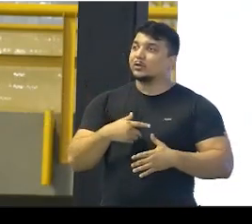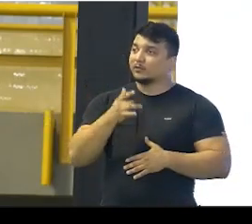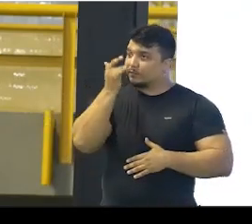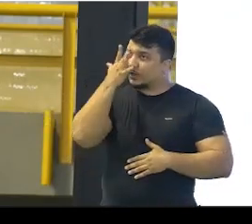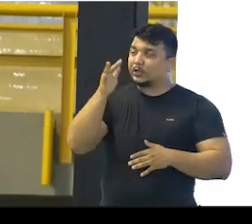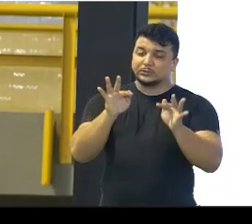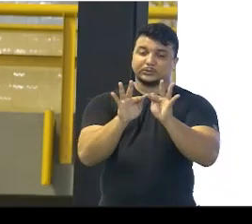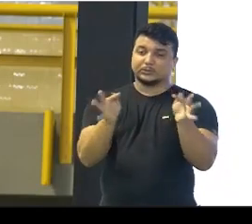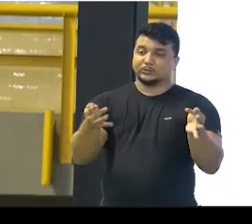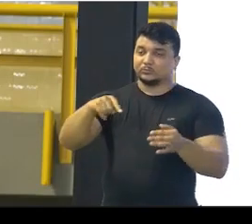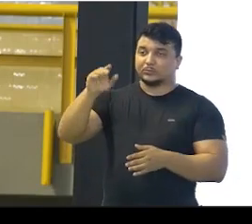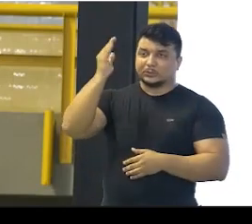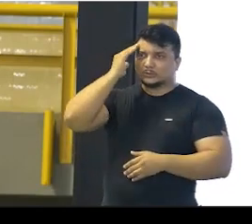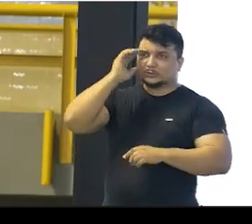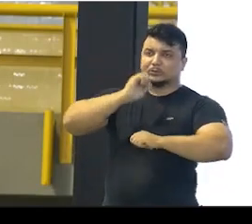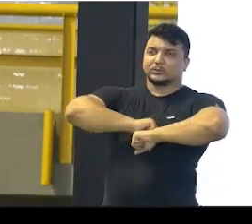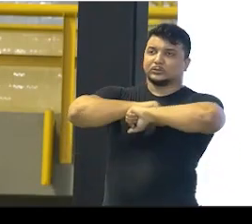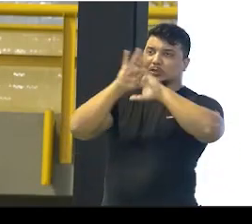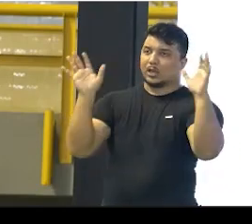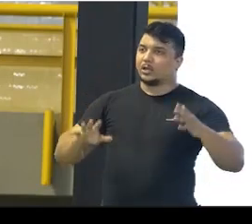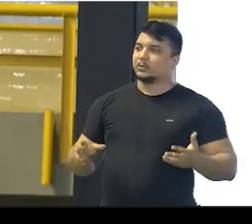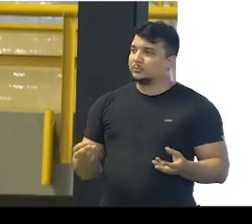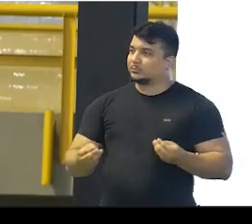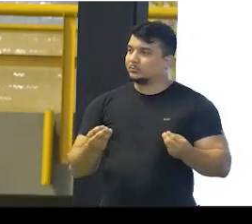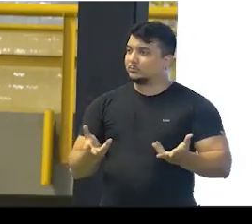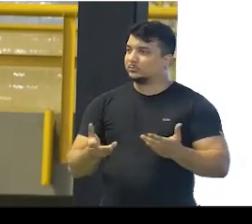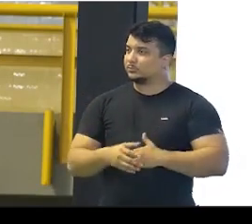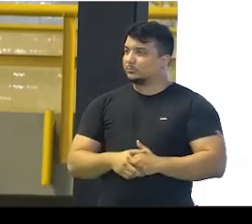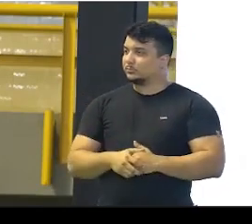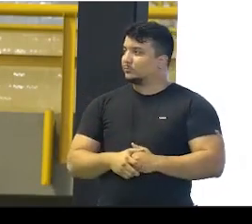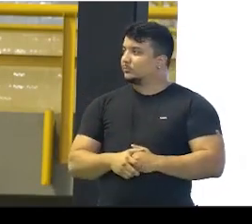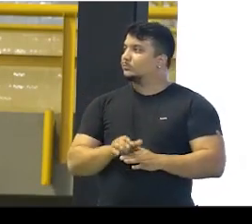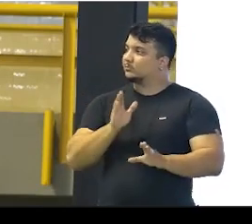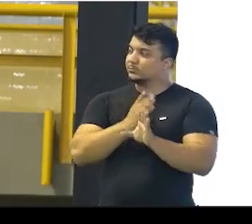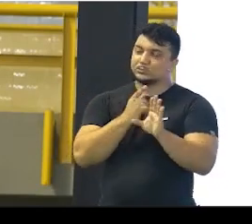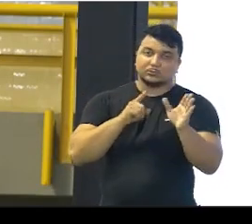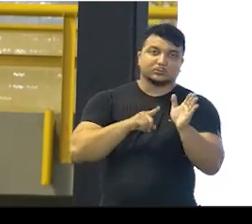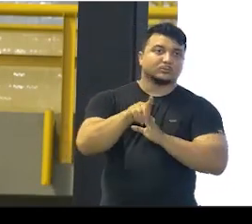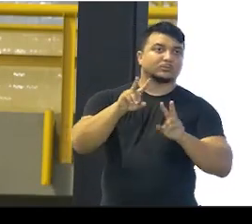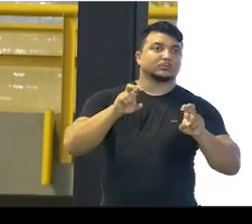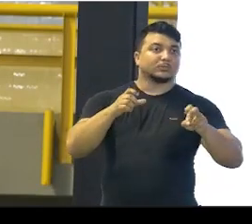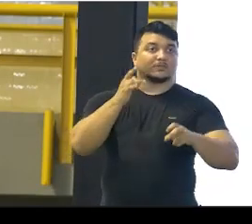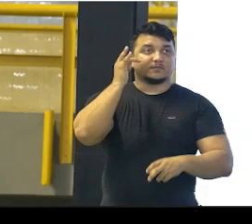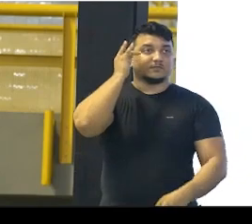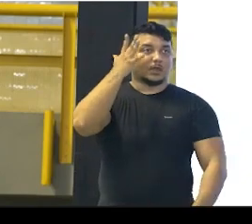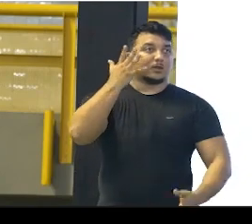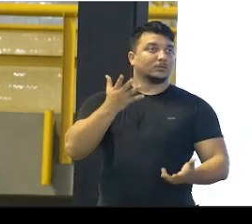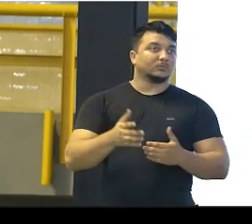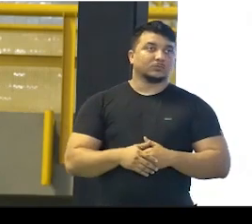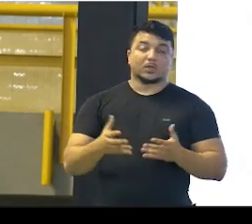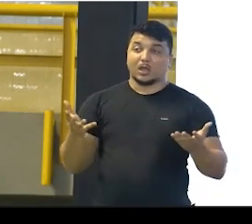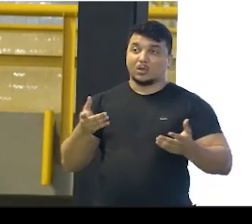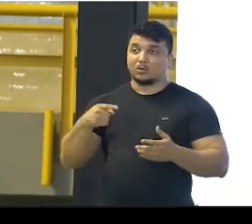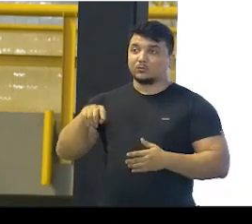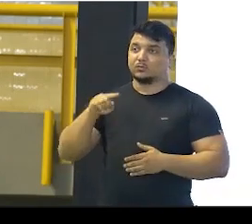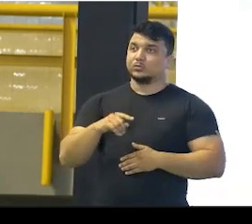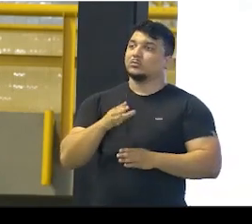é a resposta? 4 metros, item 4 metros, item C de